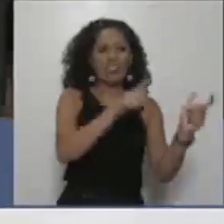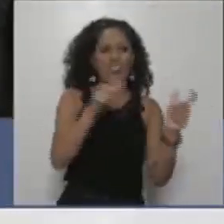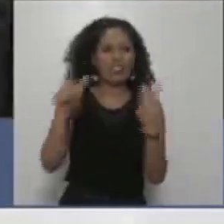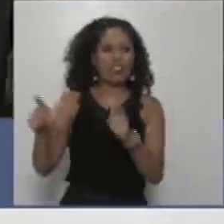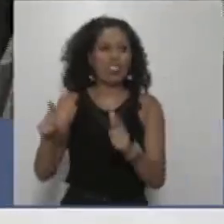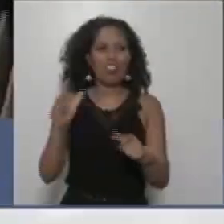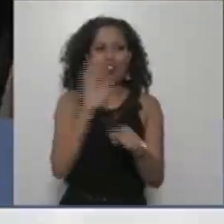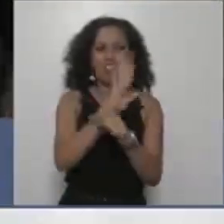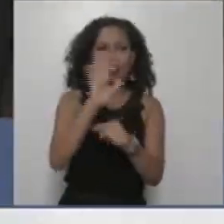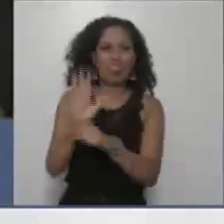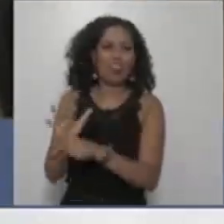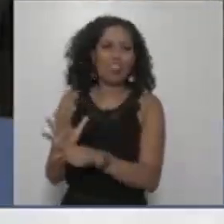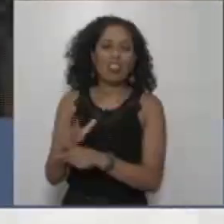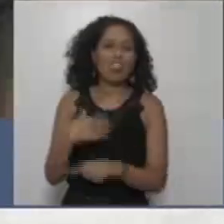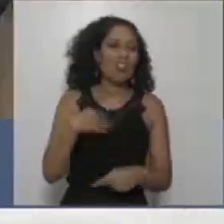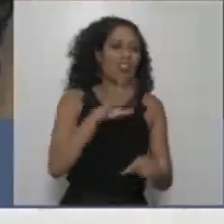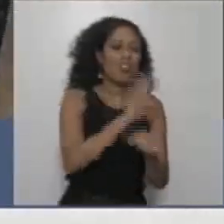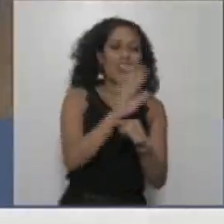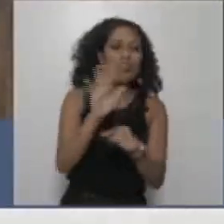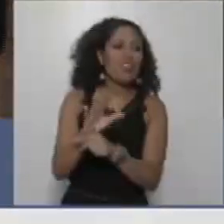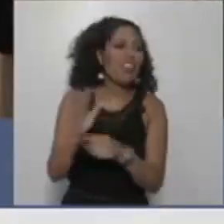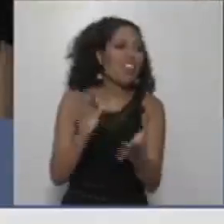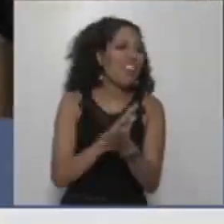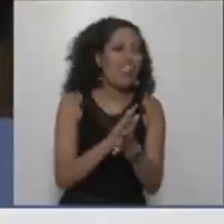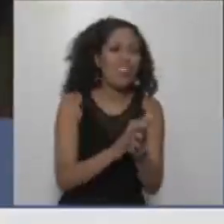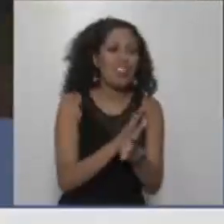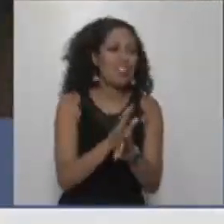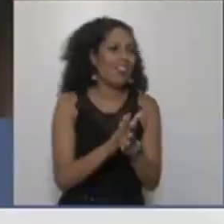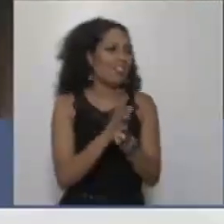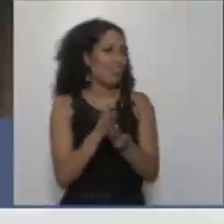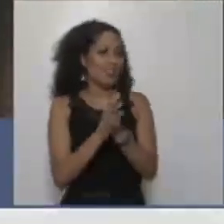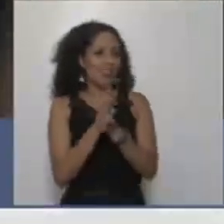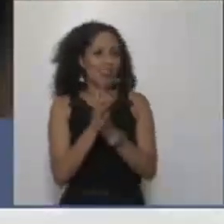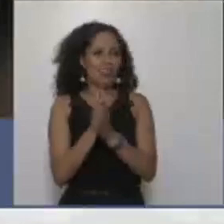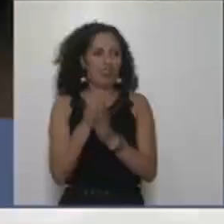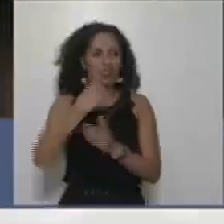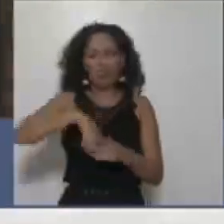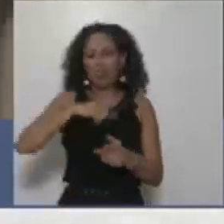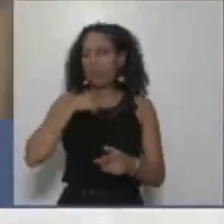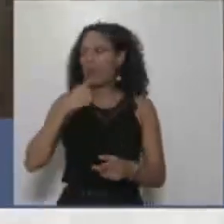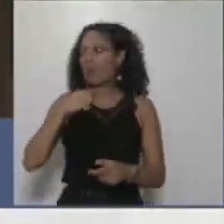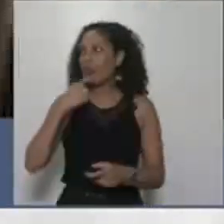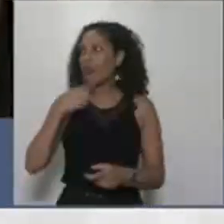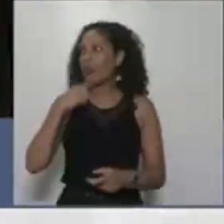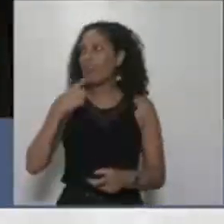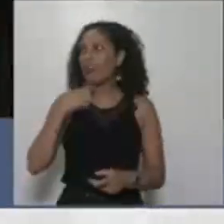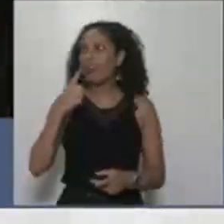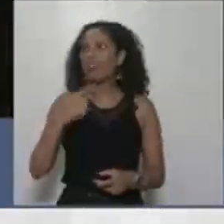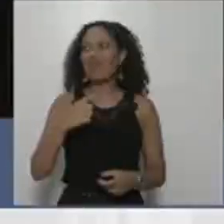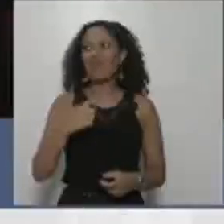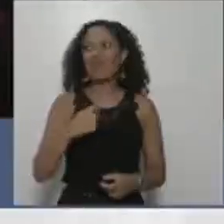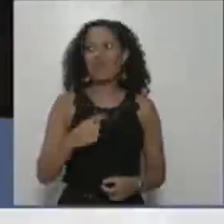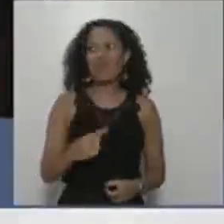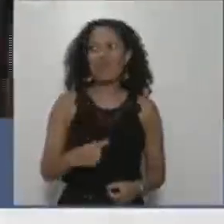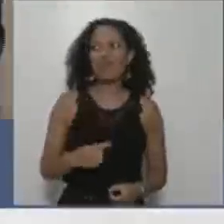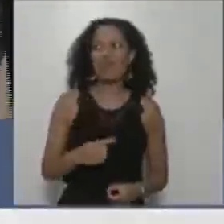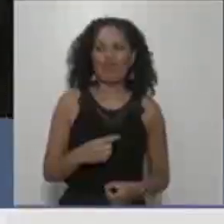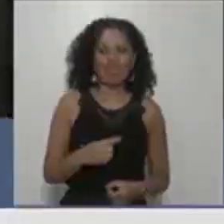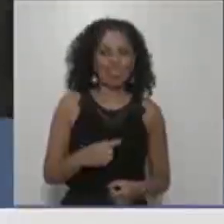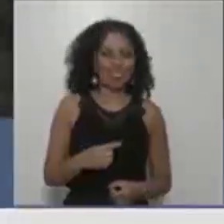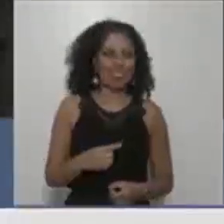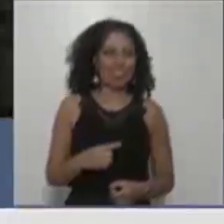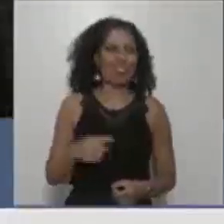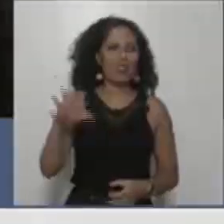resolver qualquer coisa de assédio. Porque a gente nunca vai conseguir colocar todas as mulheres dentro do vagão exclusivo. Então não me venha